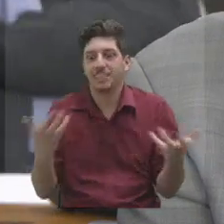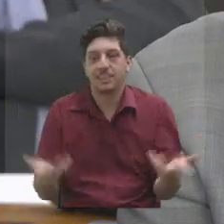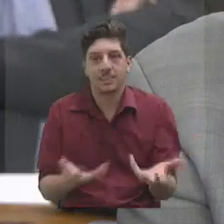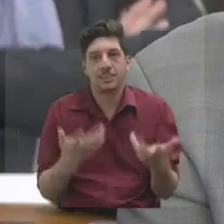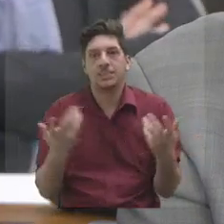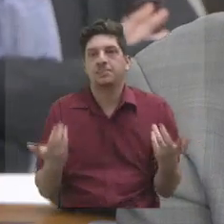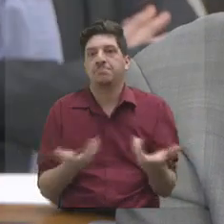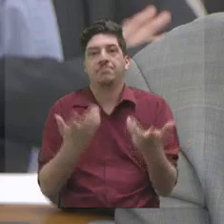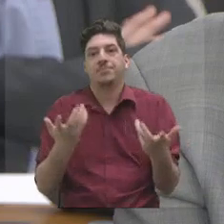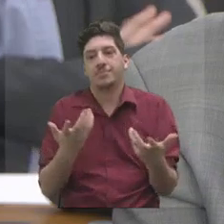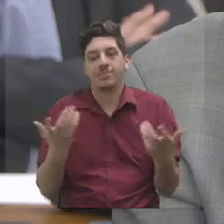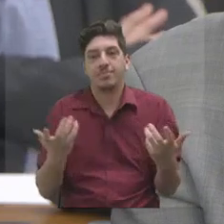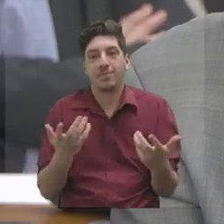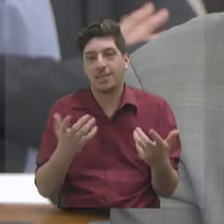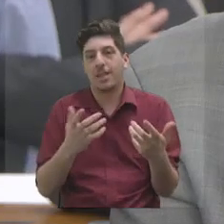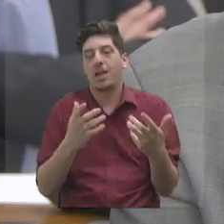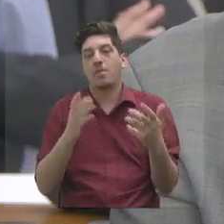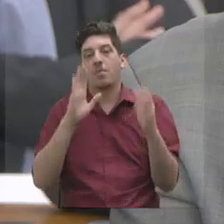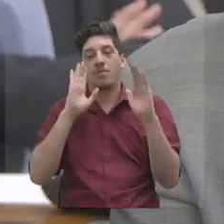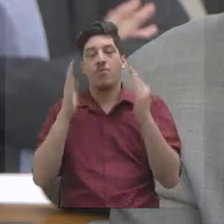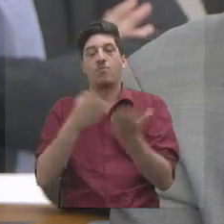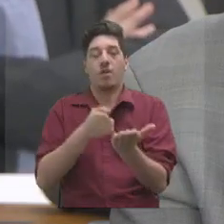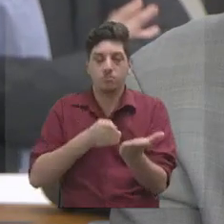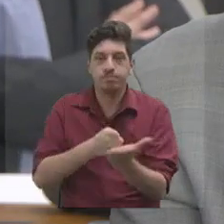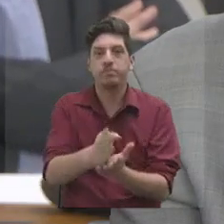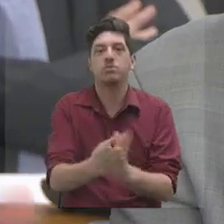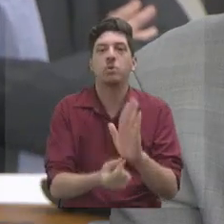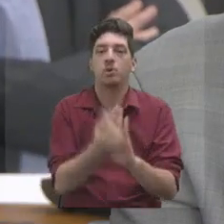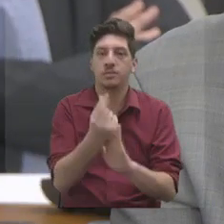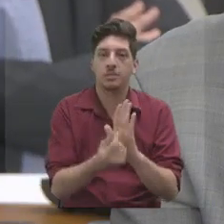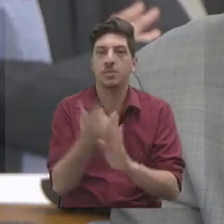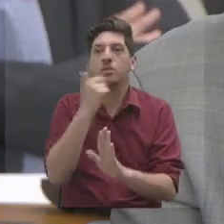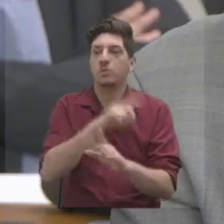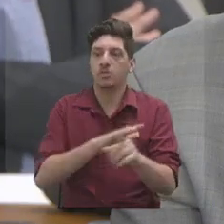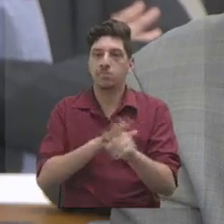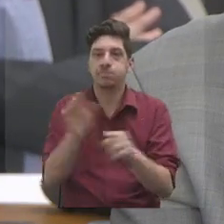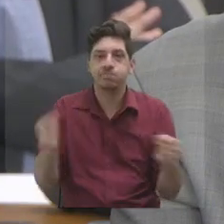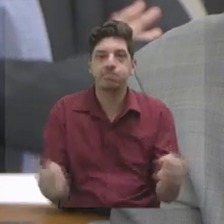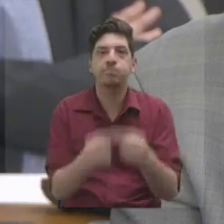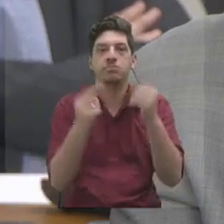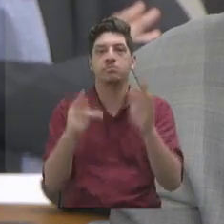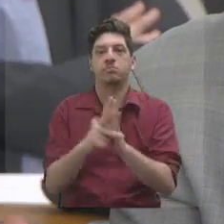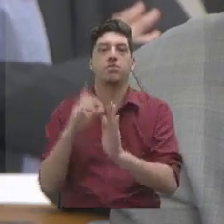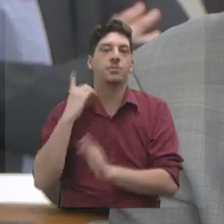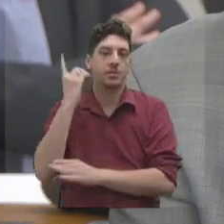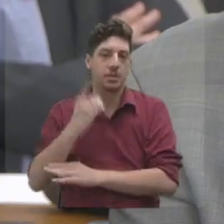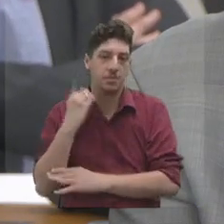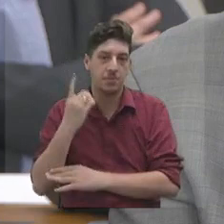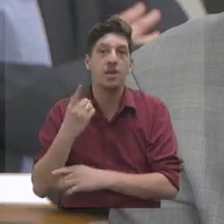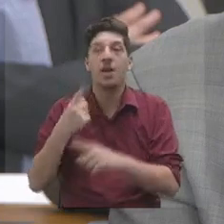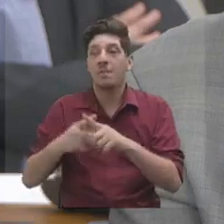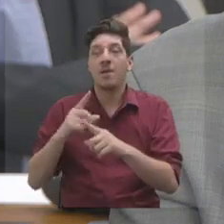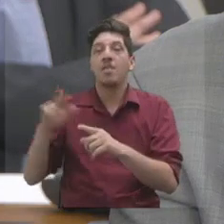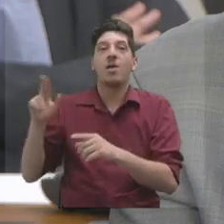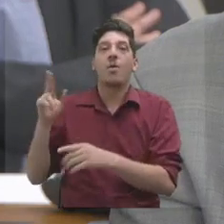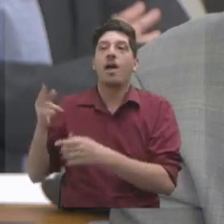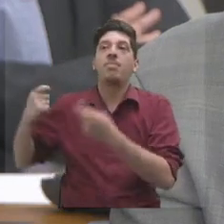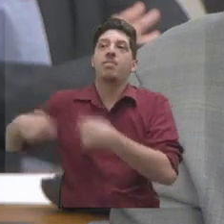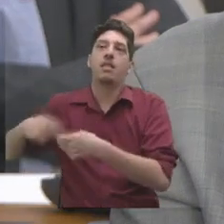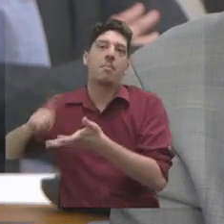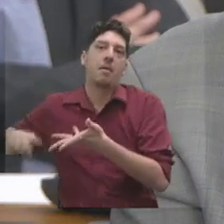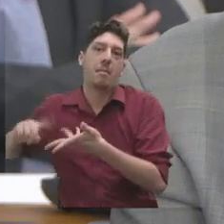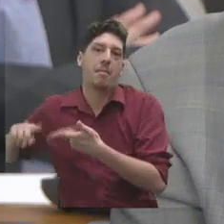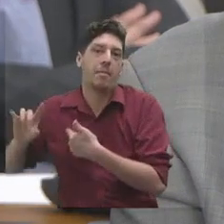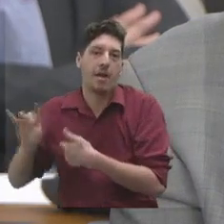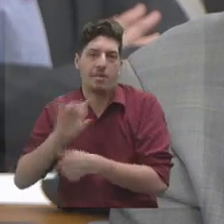uma linha orçamentária que possa atender as demandas que não são dos Deputados na ponta do lápis é lá da população do nosso Estado de Minas